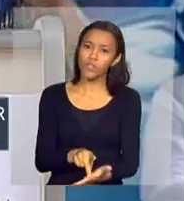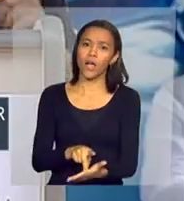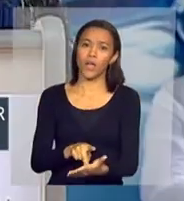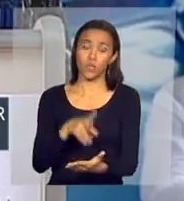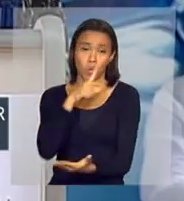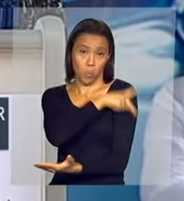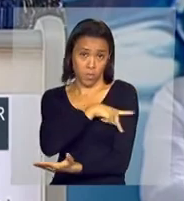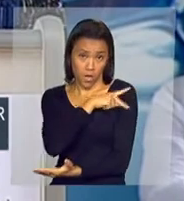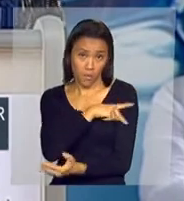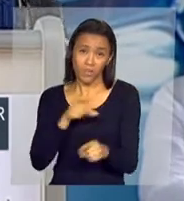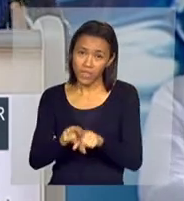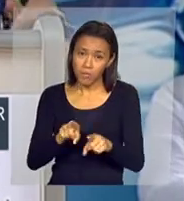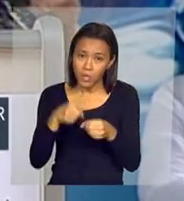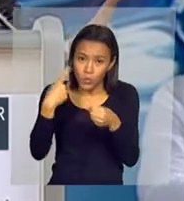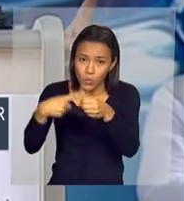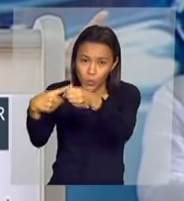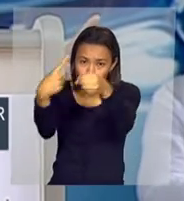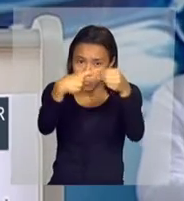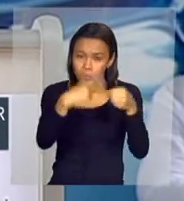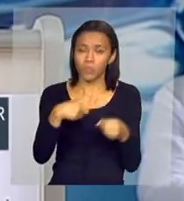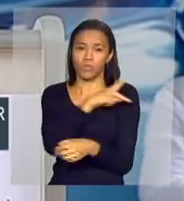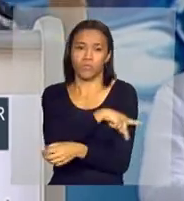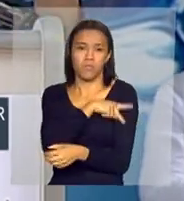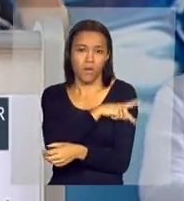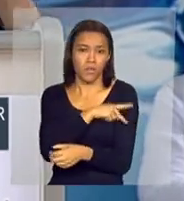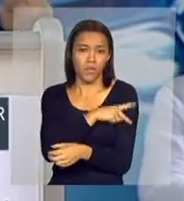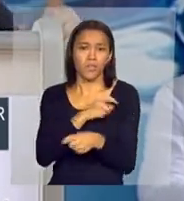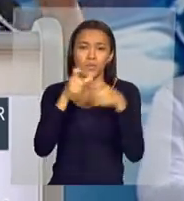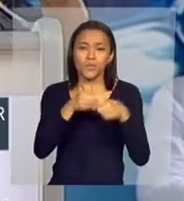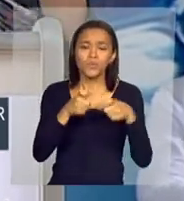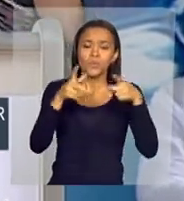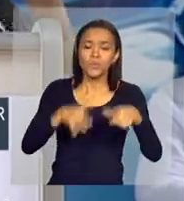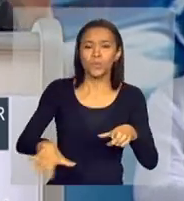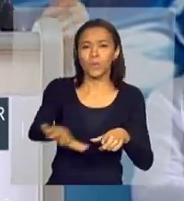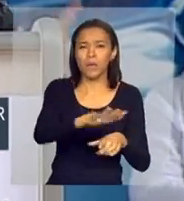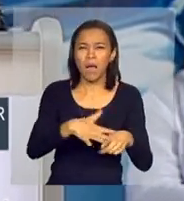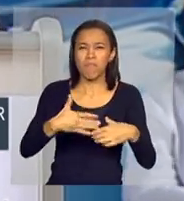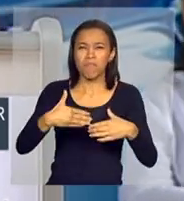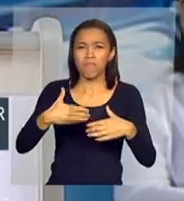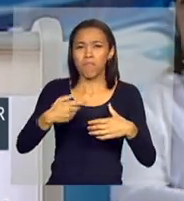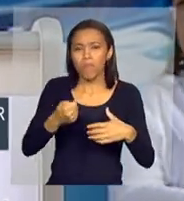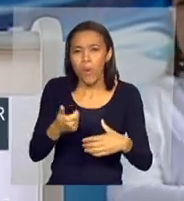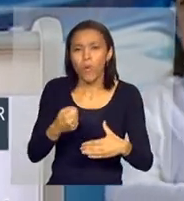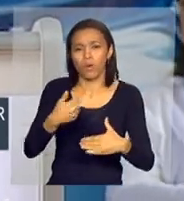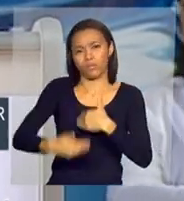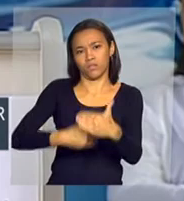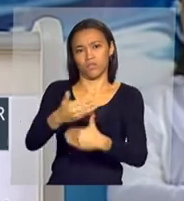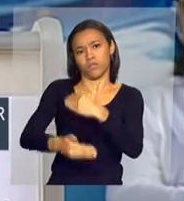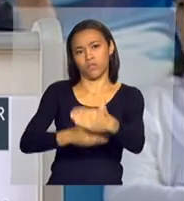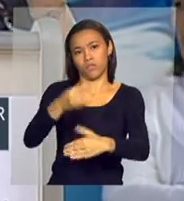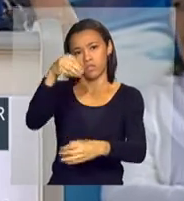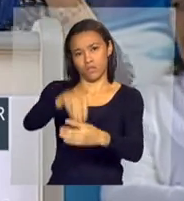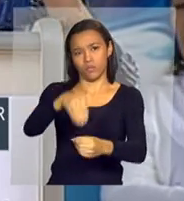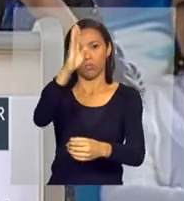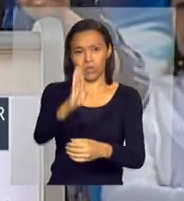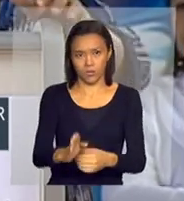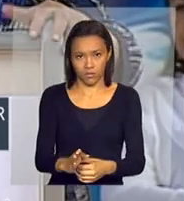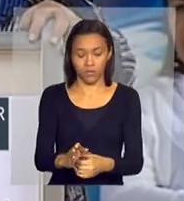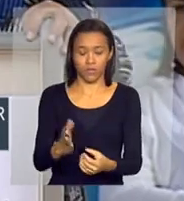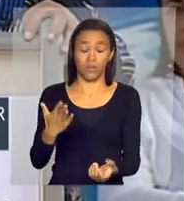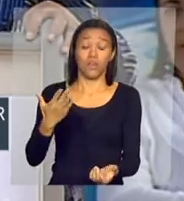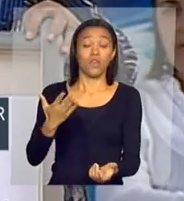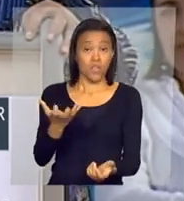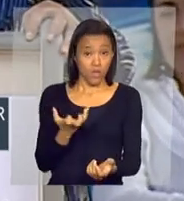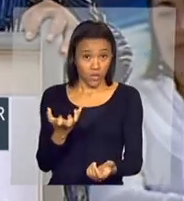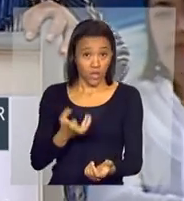o interior do Piauí, numa das regiões mais desenvolvidas do nosso país. E eu queria